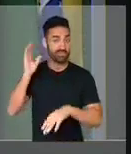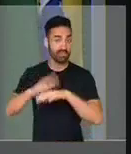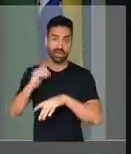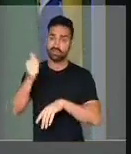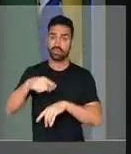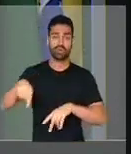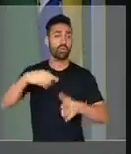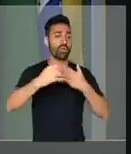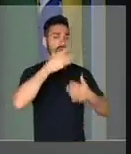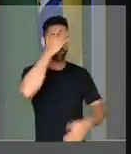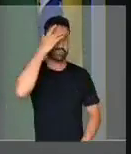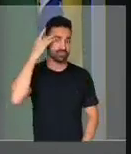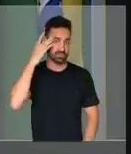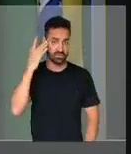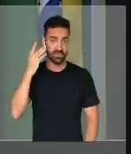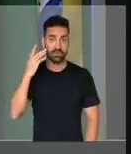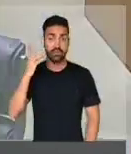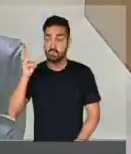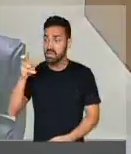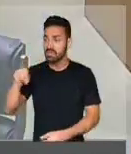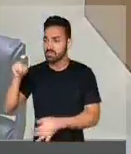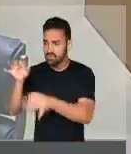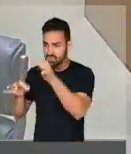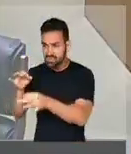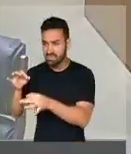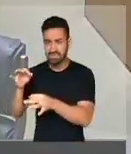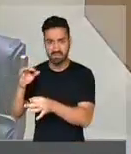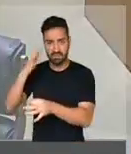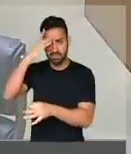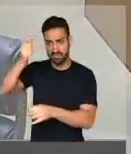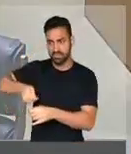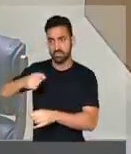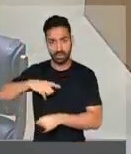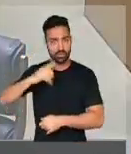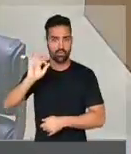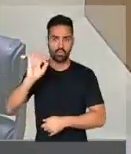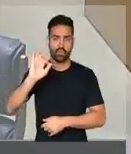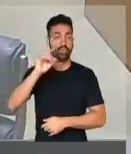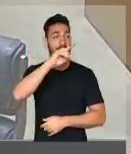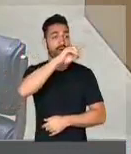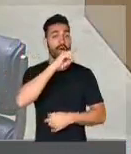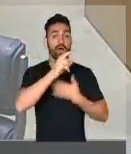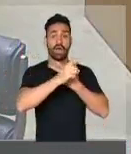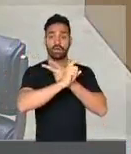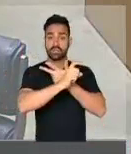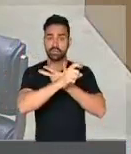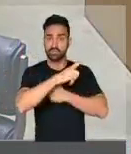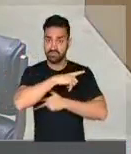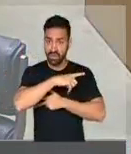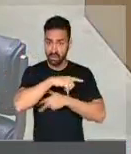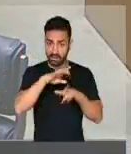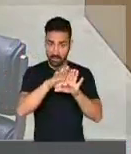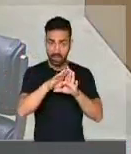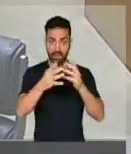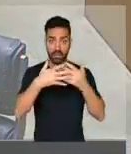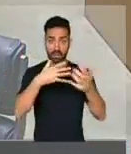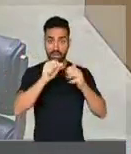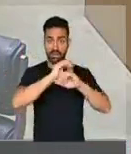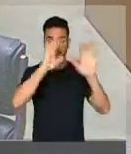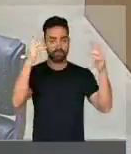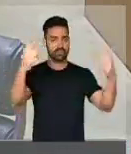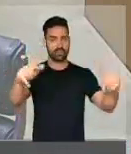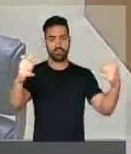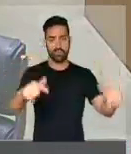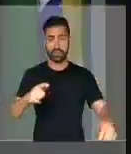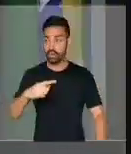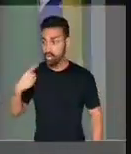Não existe. Nem no Judiciário, nem no Ministério Público, em nenhum lugar do Executivo. Não existe. As